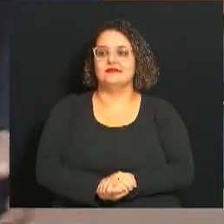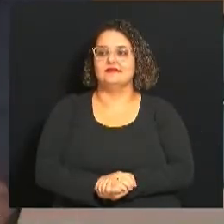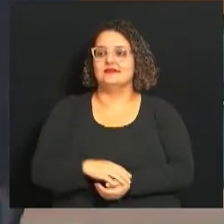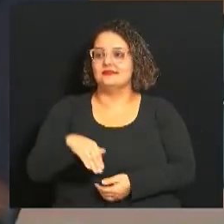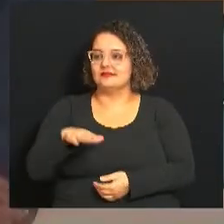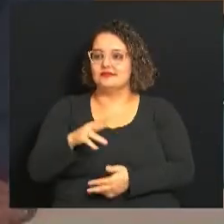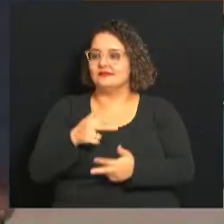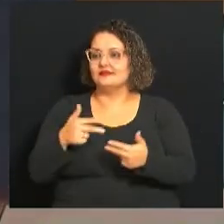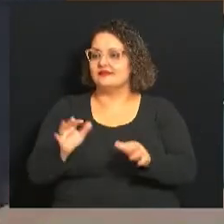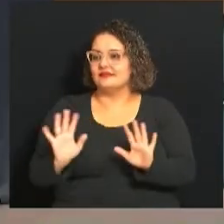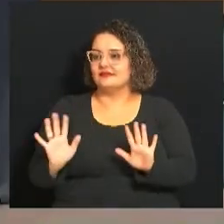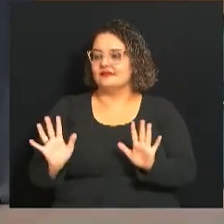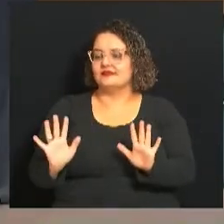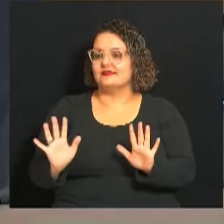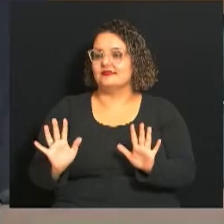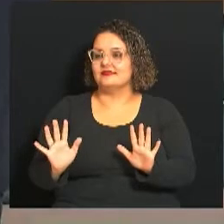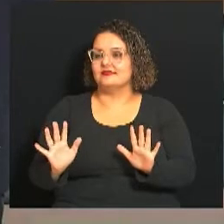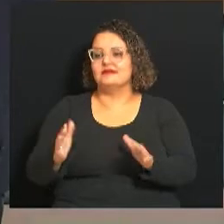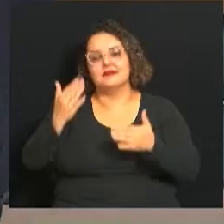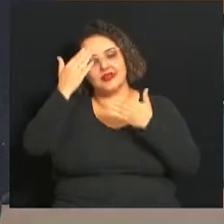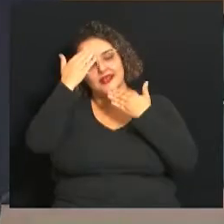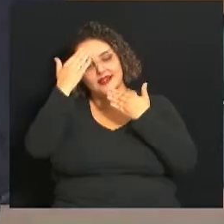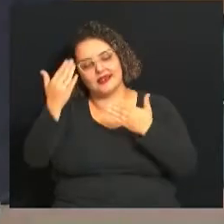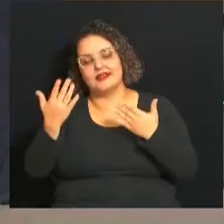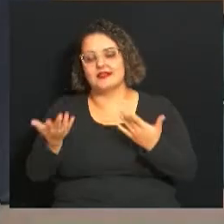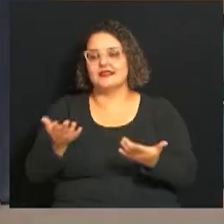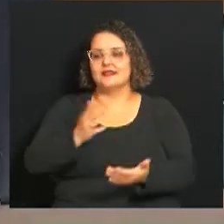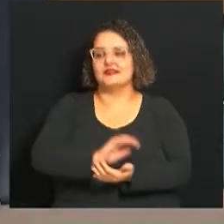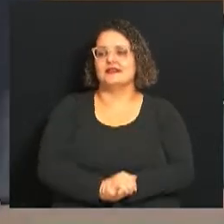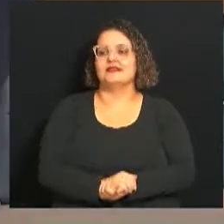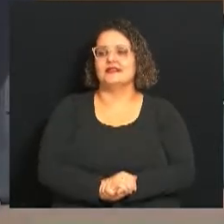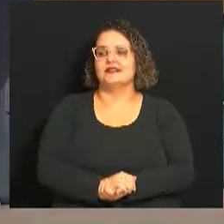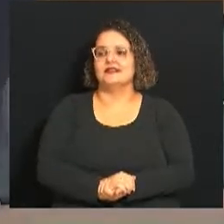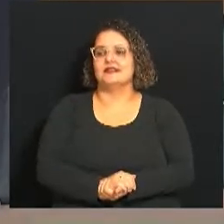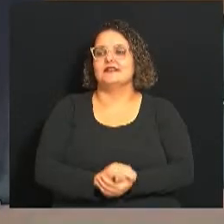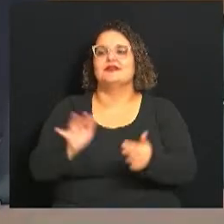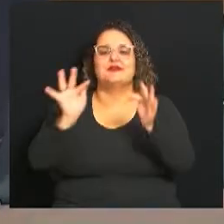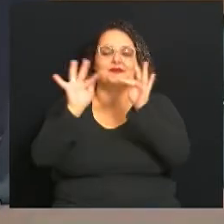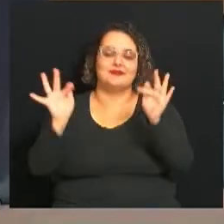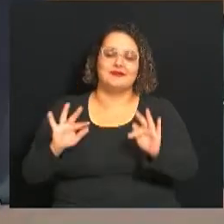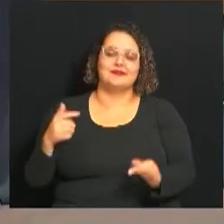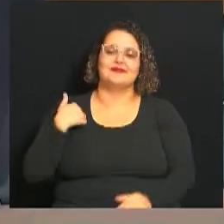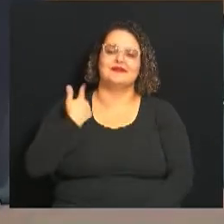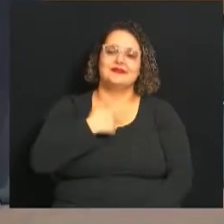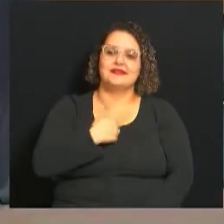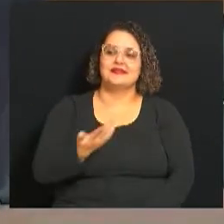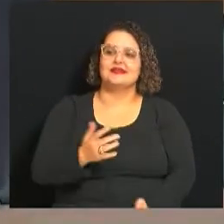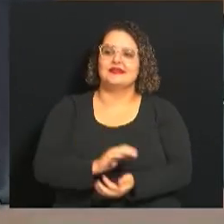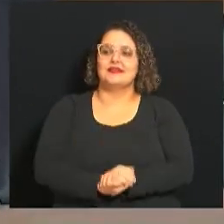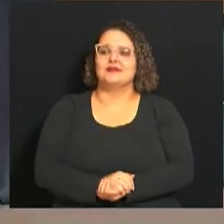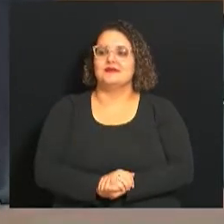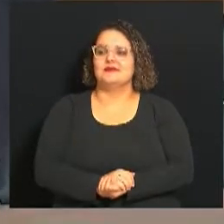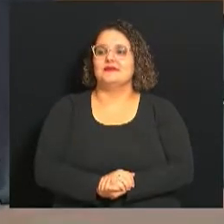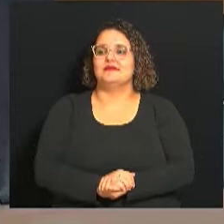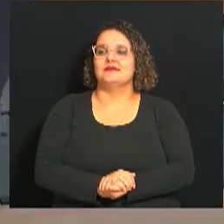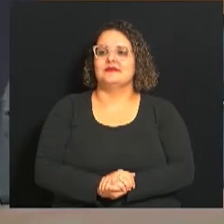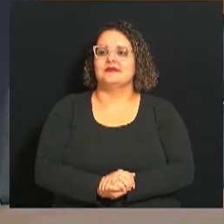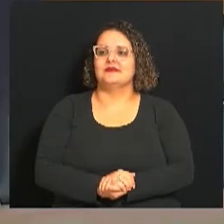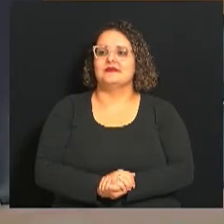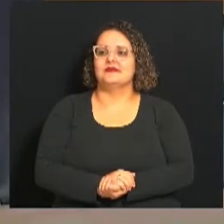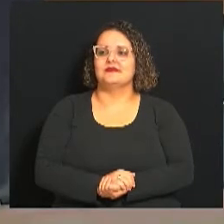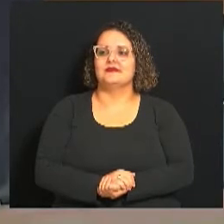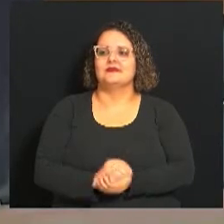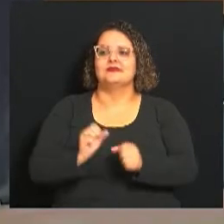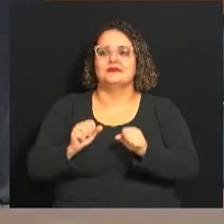senhor queira colocar? Isso eu agradeço muito e só falo da felicidade nossa aqui de estar podendo o